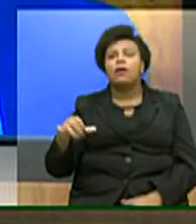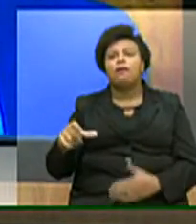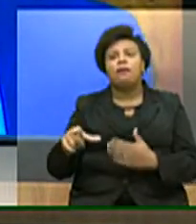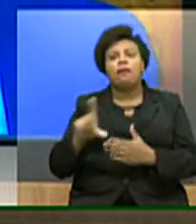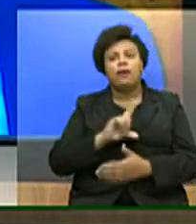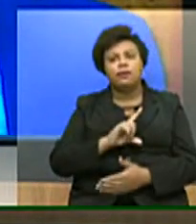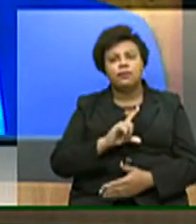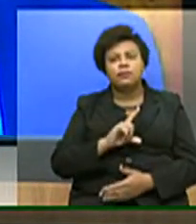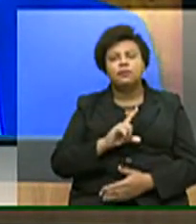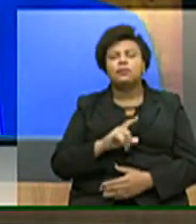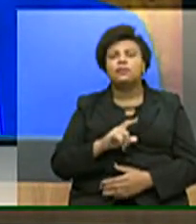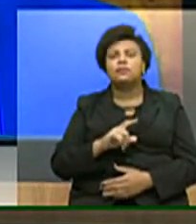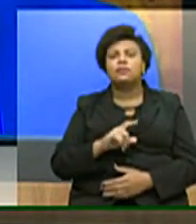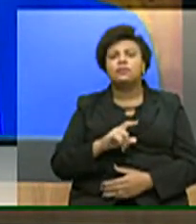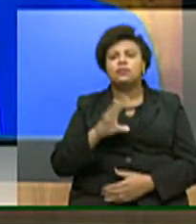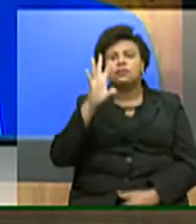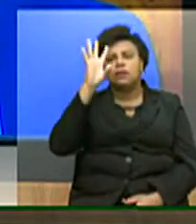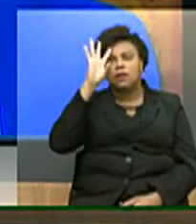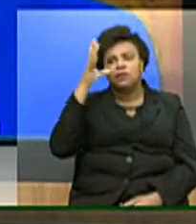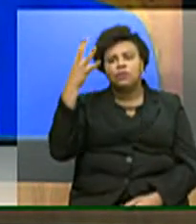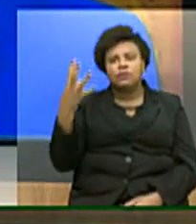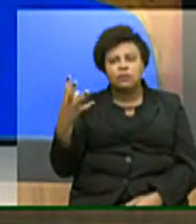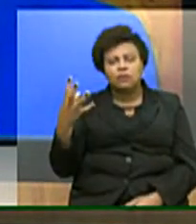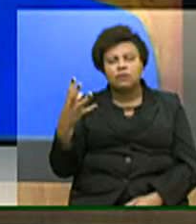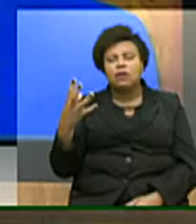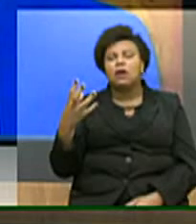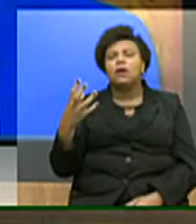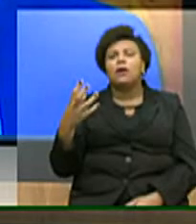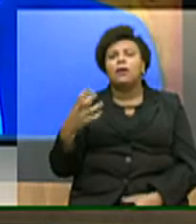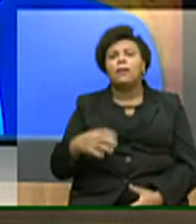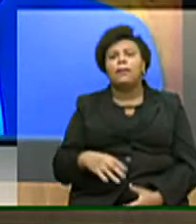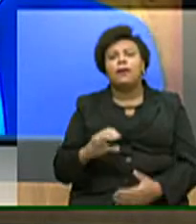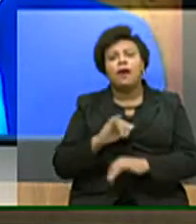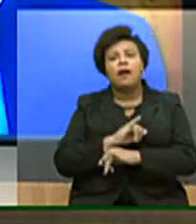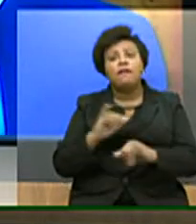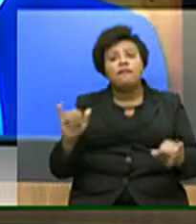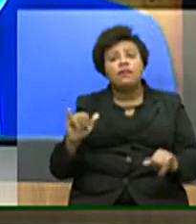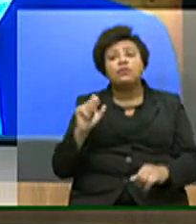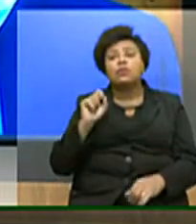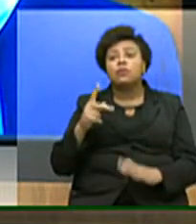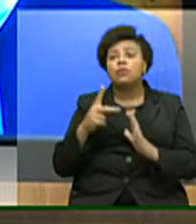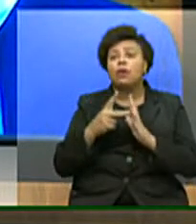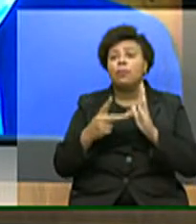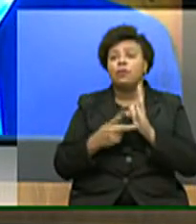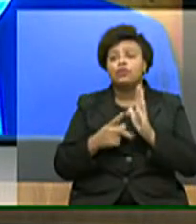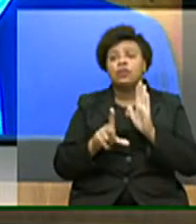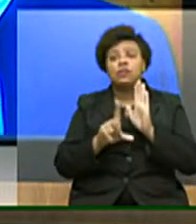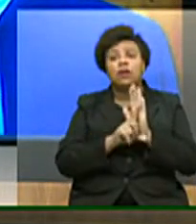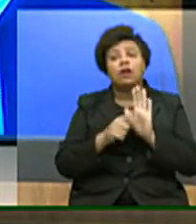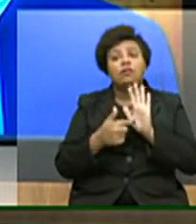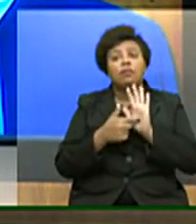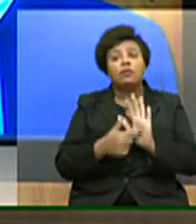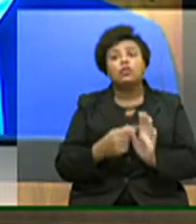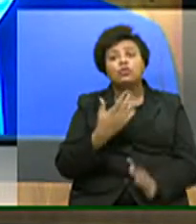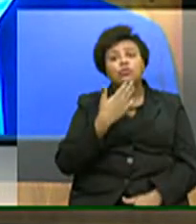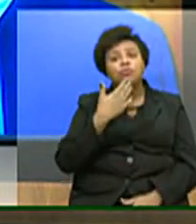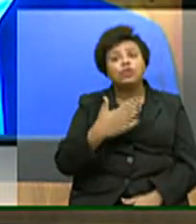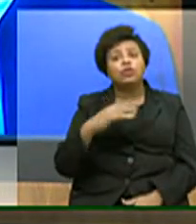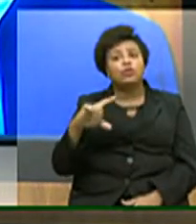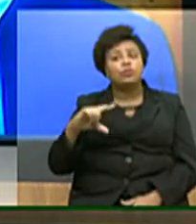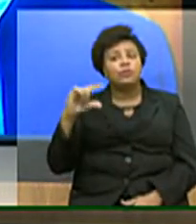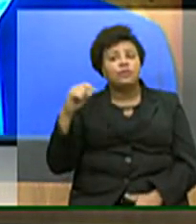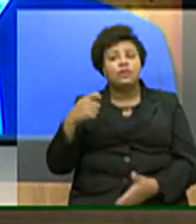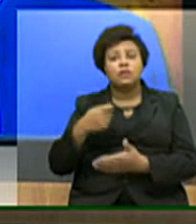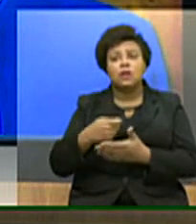antes de passarmos ao encaminhamento, registramos que ao projeto foi apresentado um requerimento de preferência